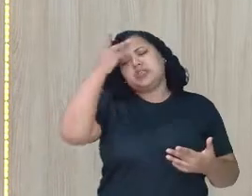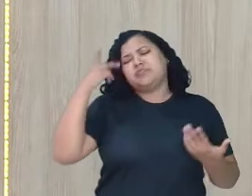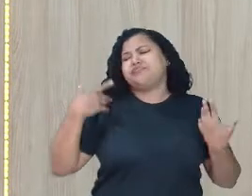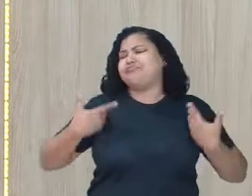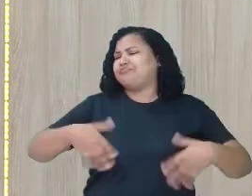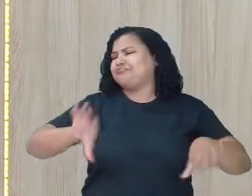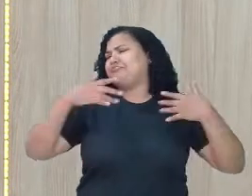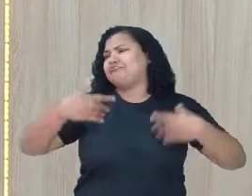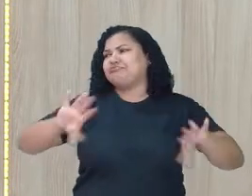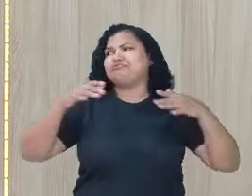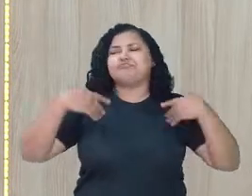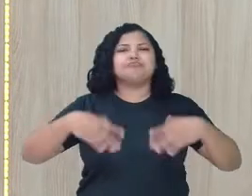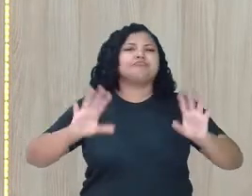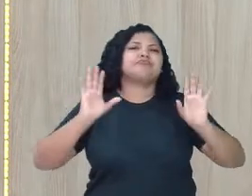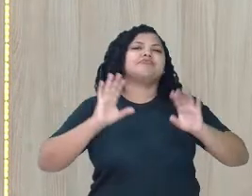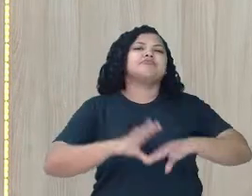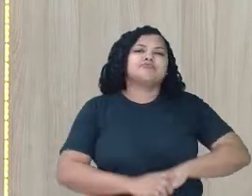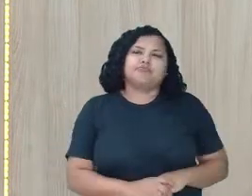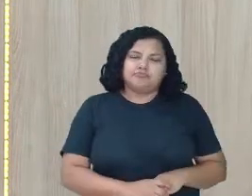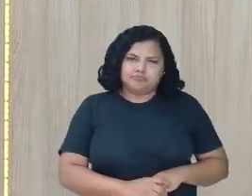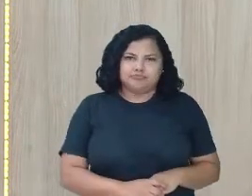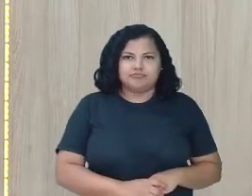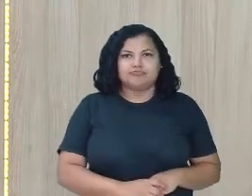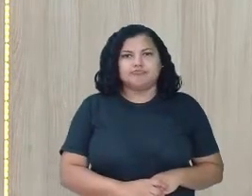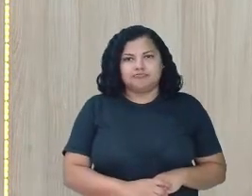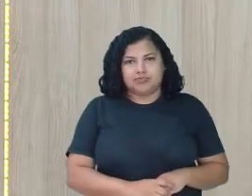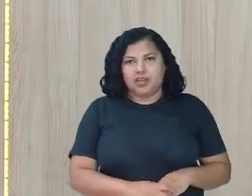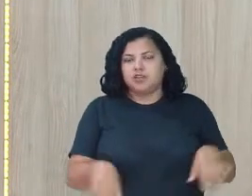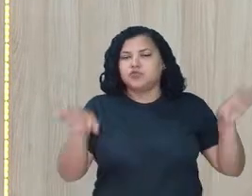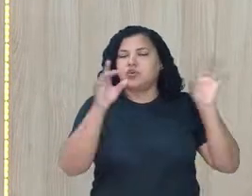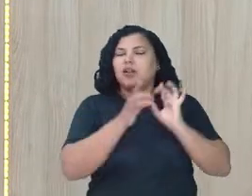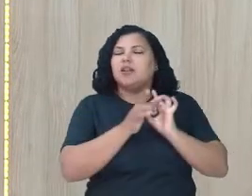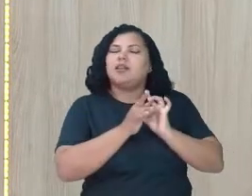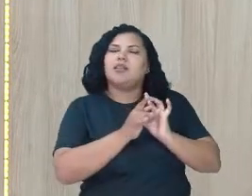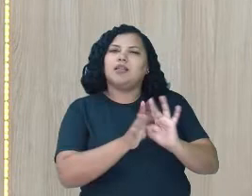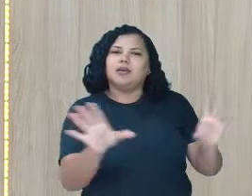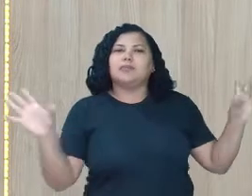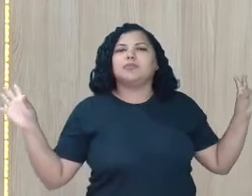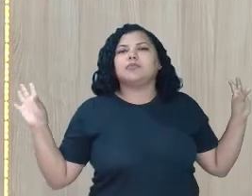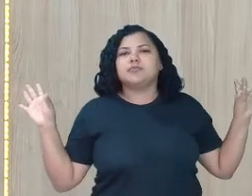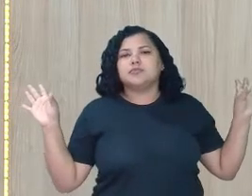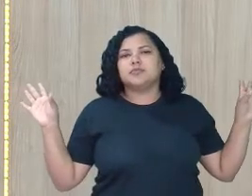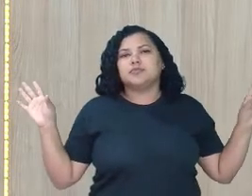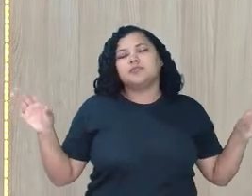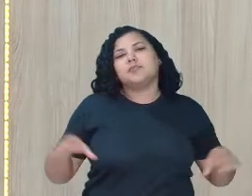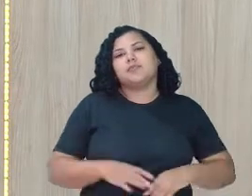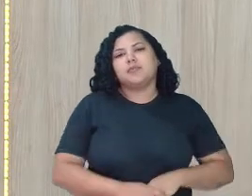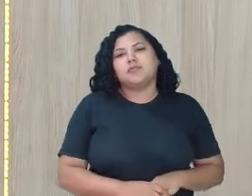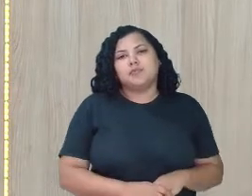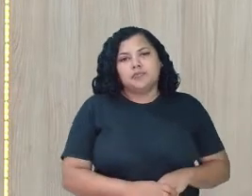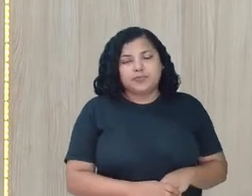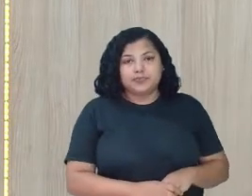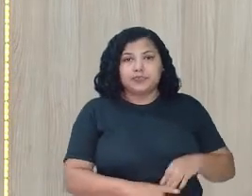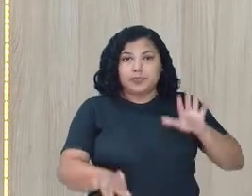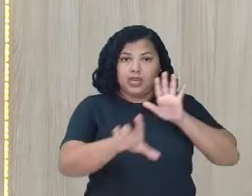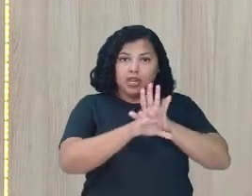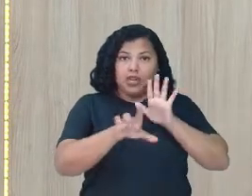própria sorte, né, elas foram libertadas, digamos assim, alforriadas, né, pela